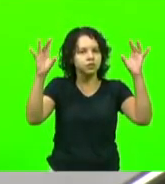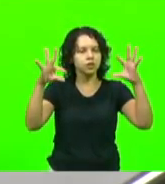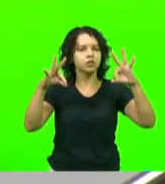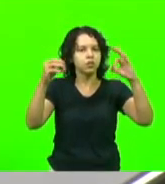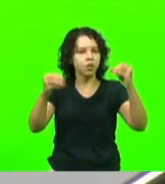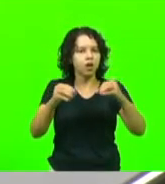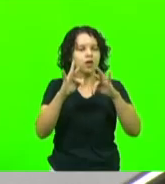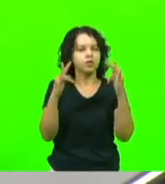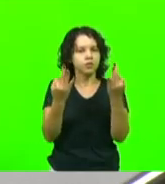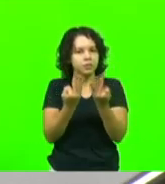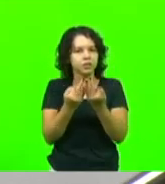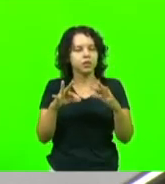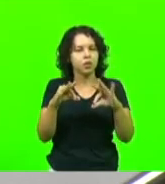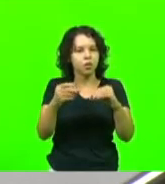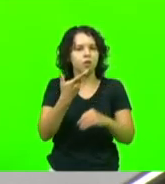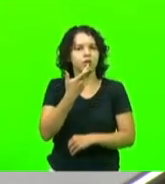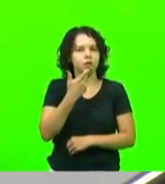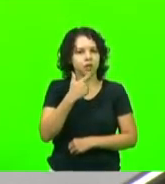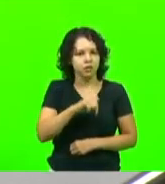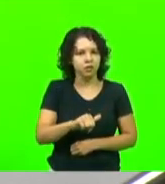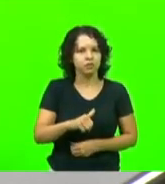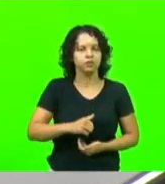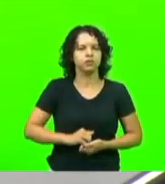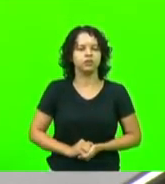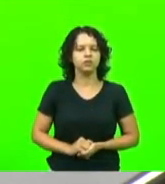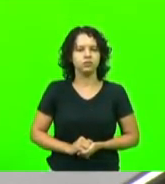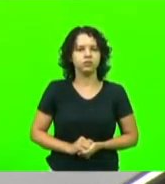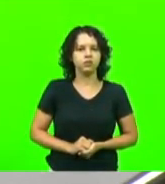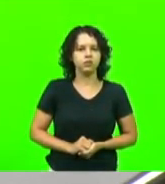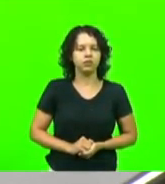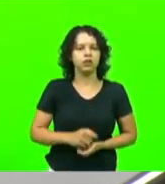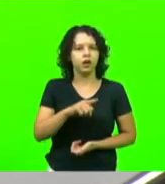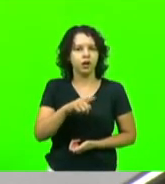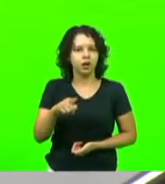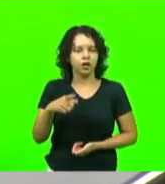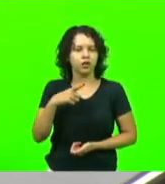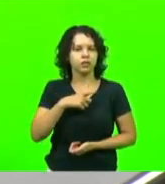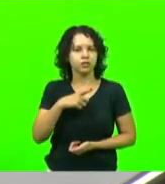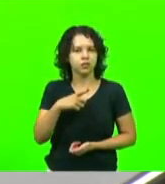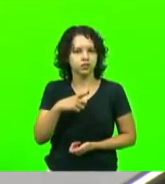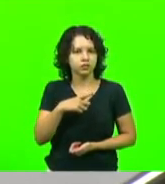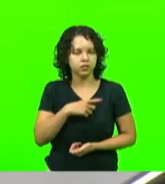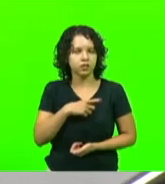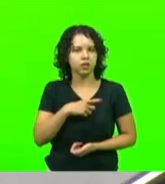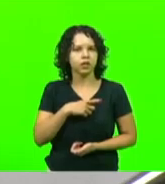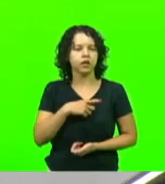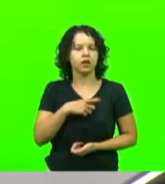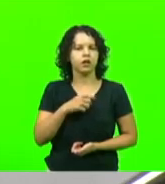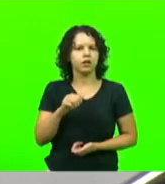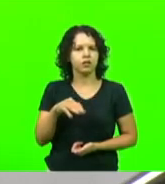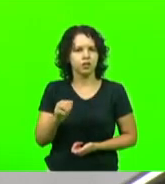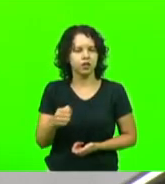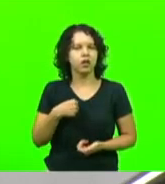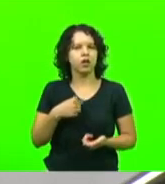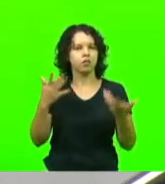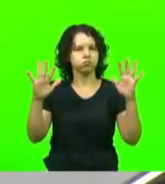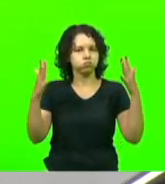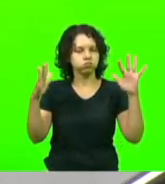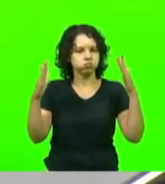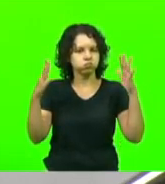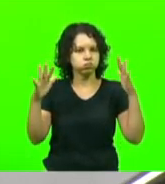famílias, para todas as crianças que têm AME e que estão comemorando a notícia dada